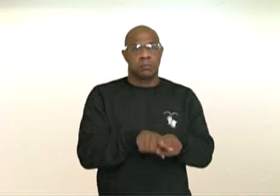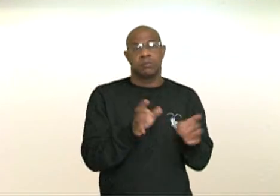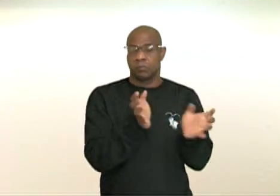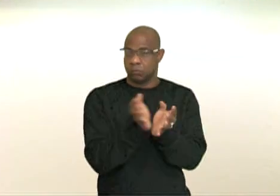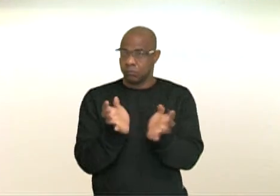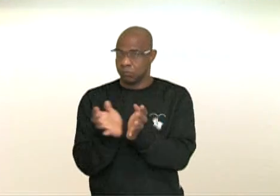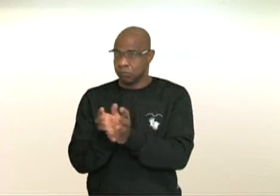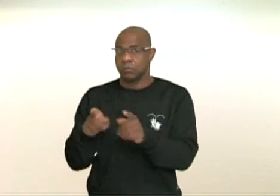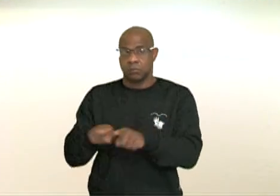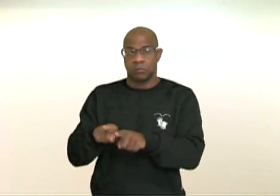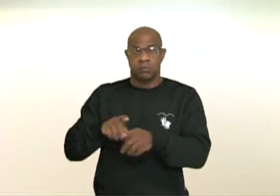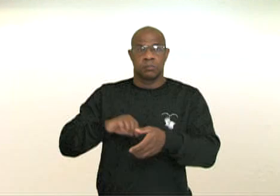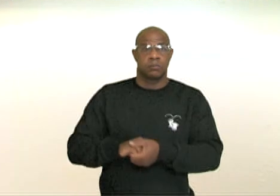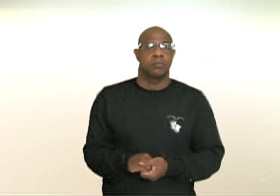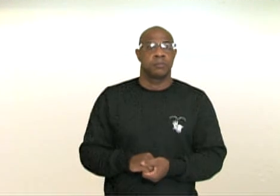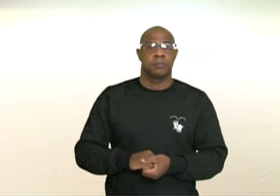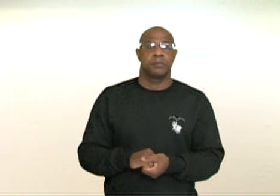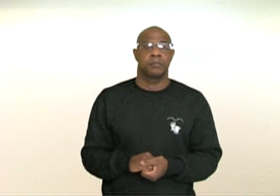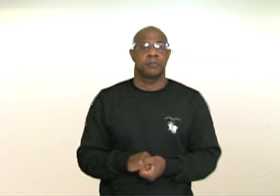existentes.